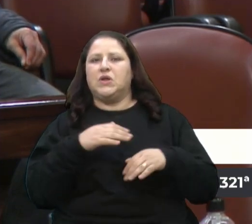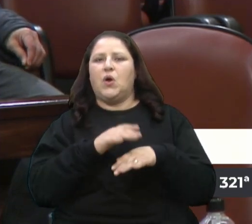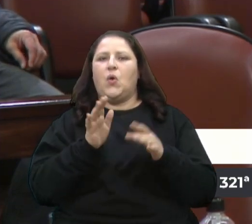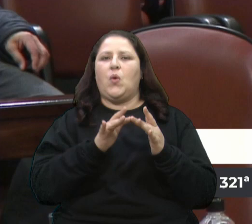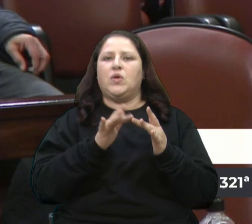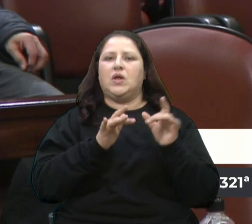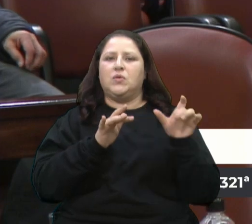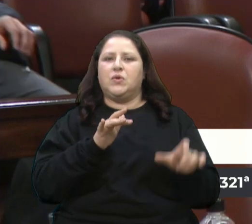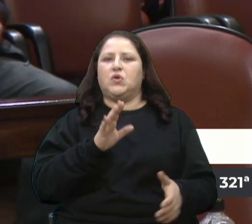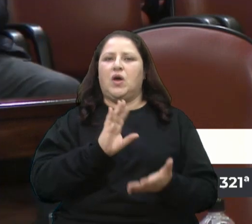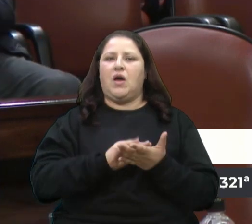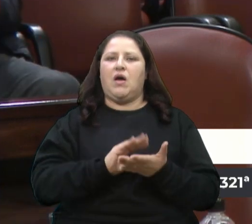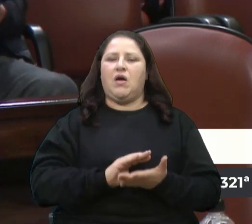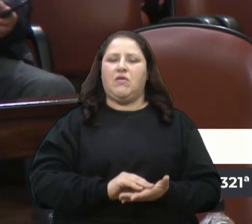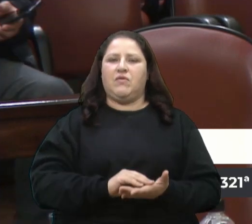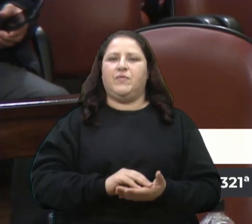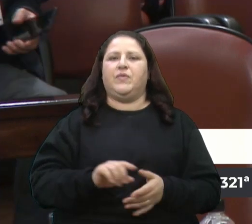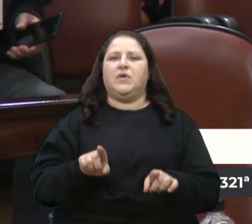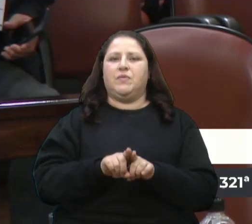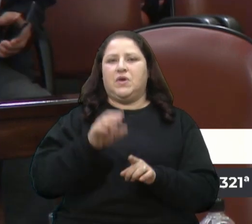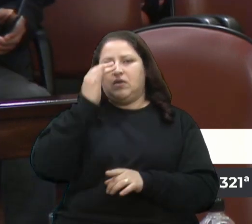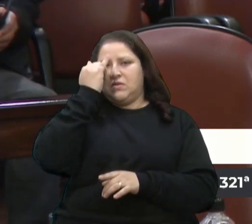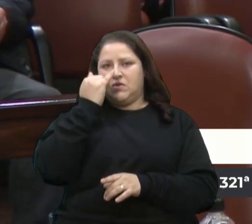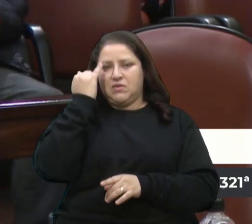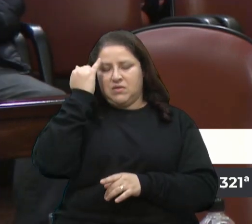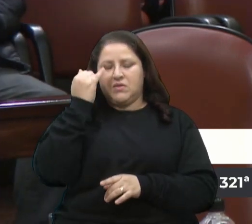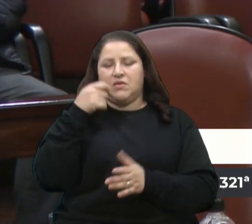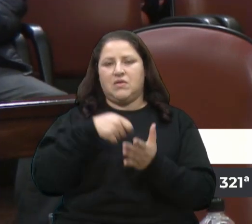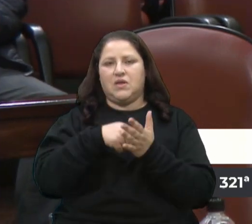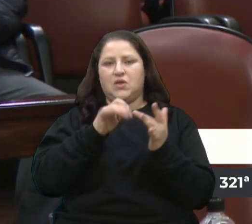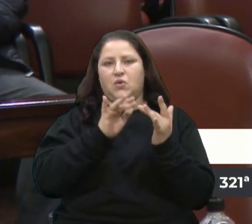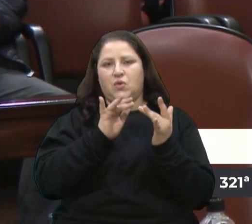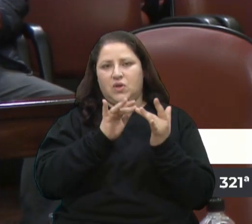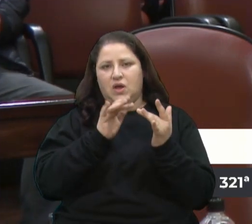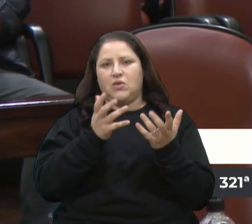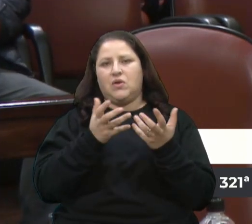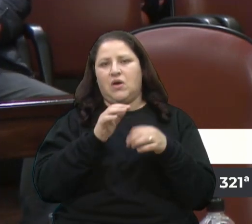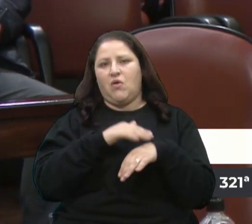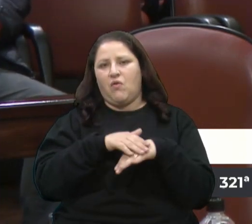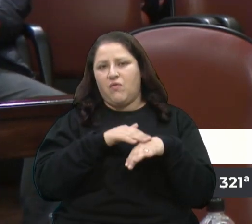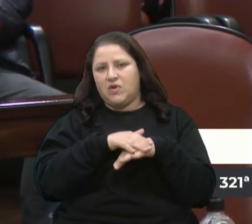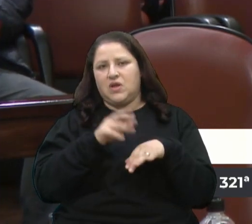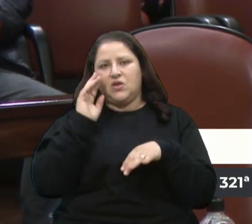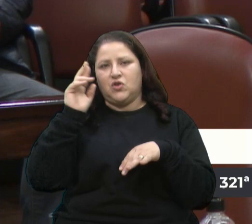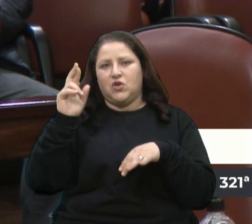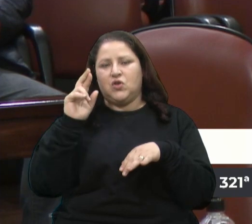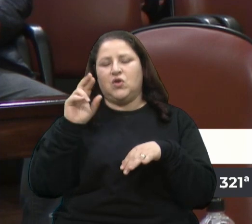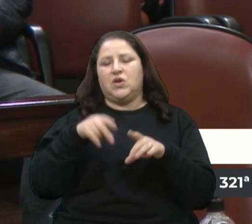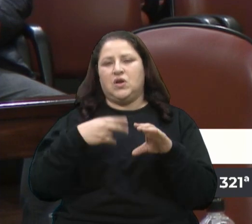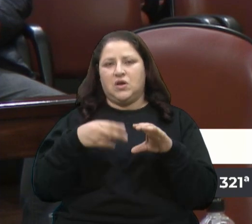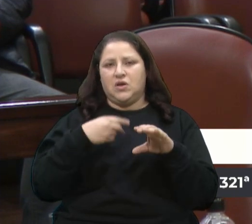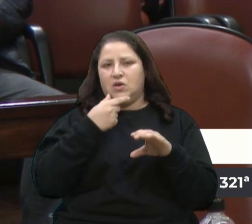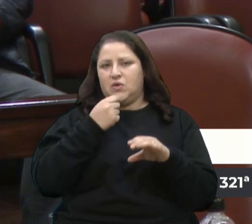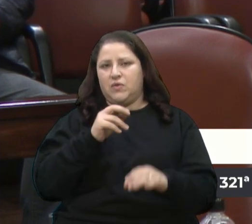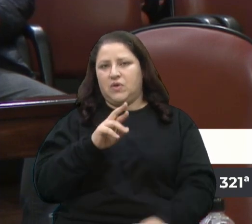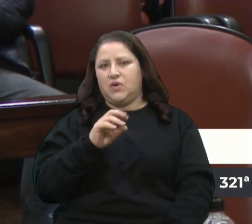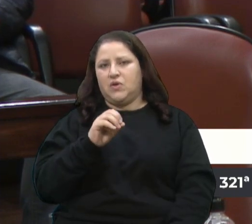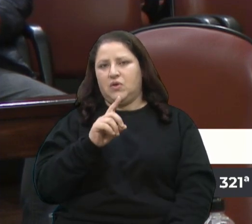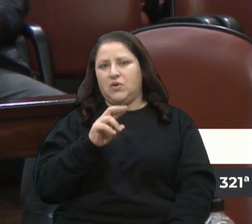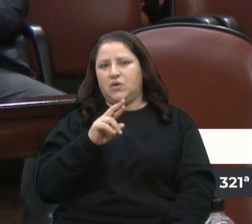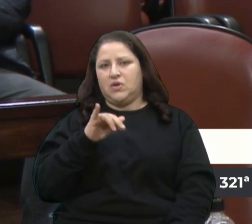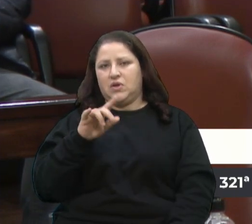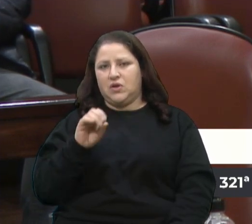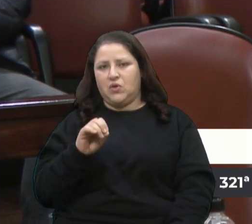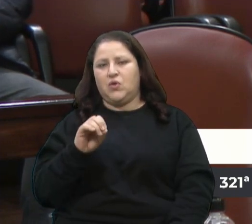Aí eu sei que o presidente D'Ambrosio também tentou um contato, tentou conversar, o nosso diretor da Câmara, o Rodrigo Weber, tentou